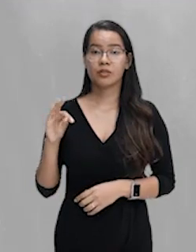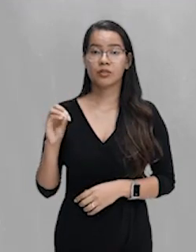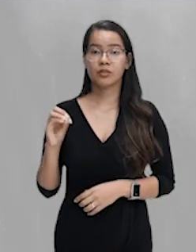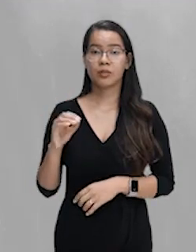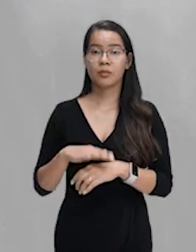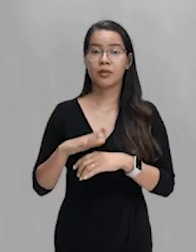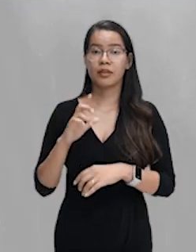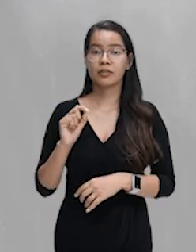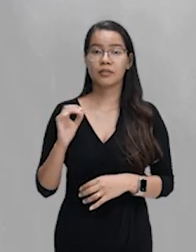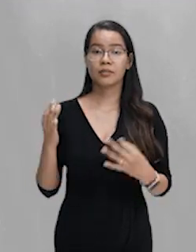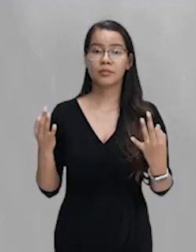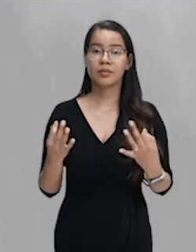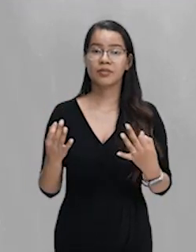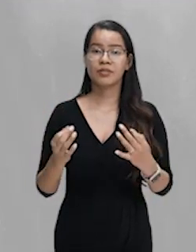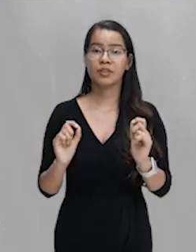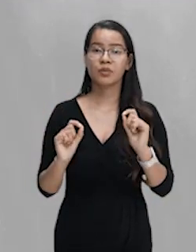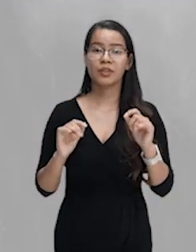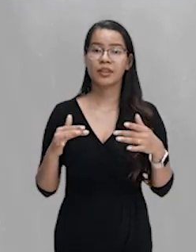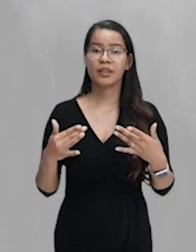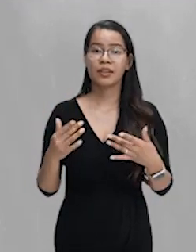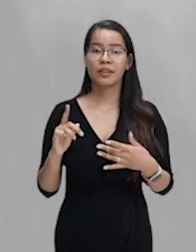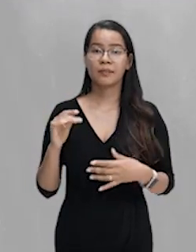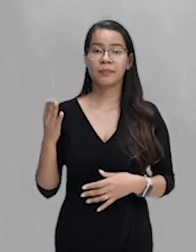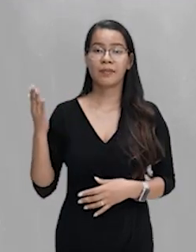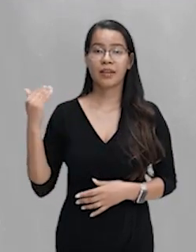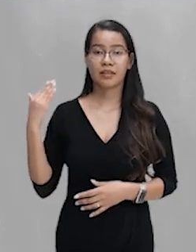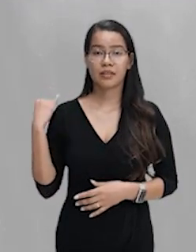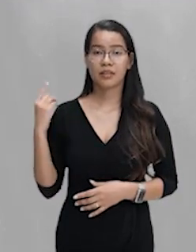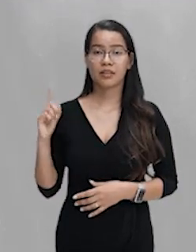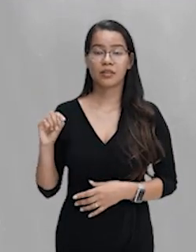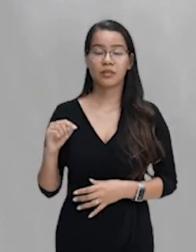plusquamperfeito? O pretérito plusquamperfeito é uma